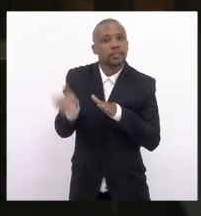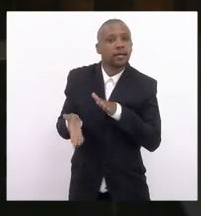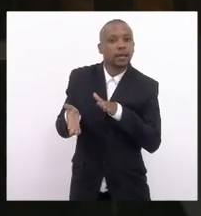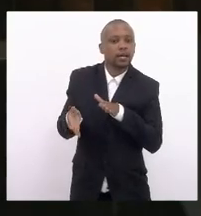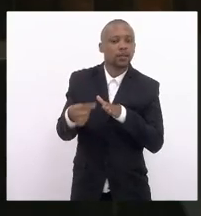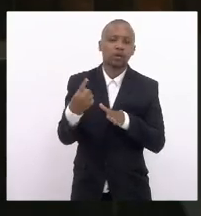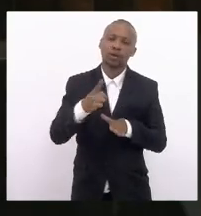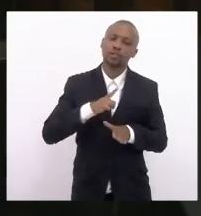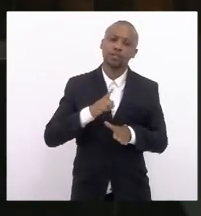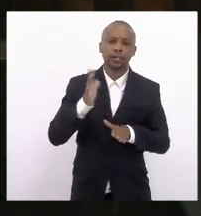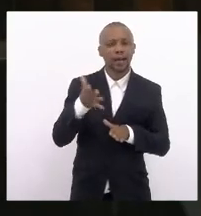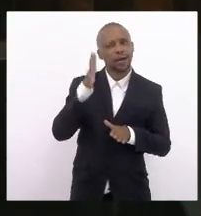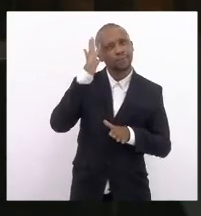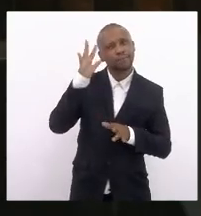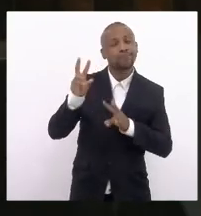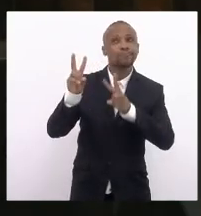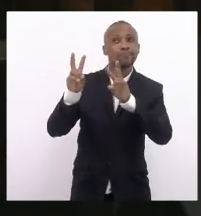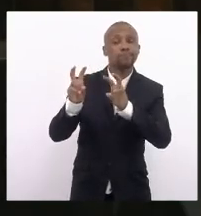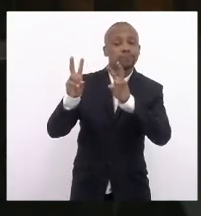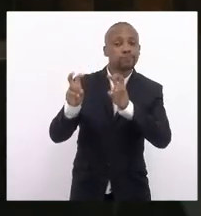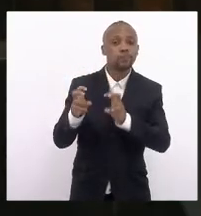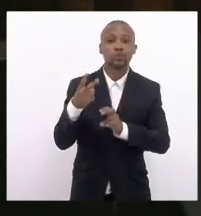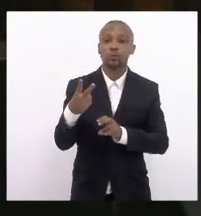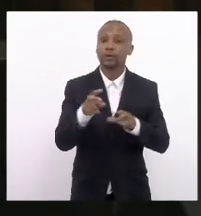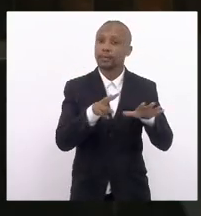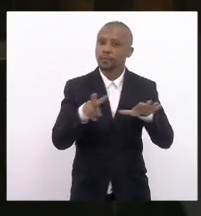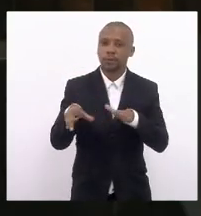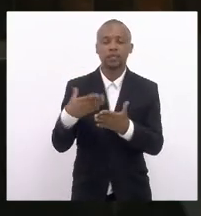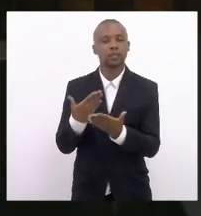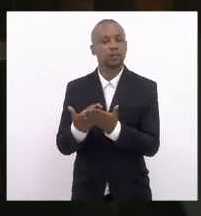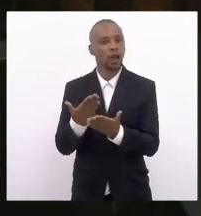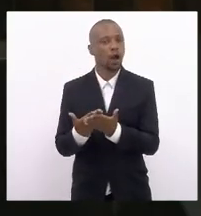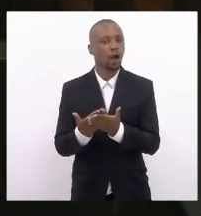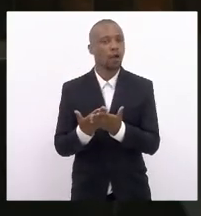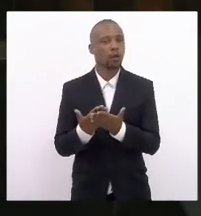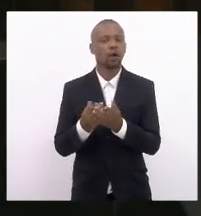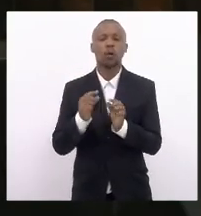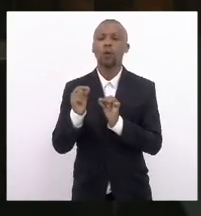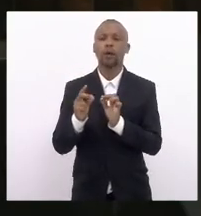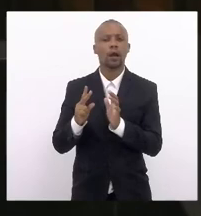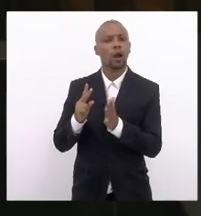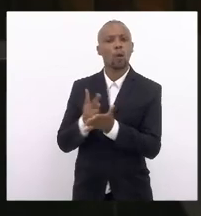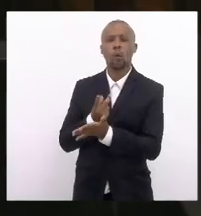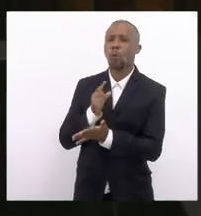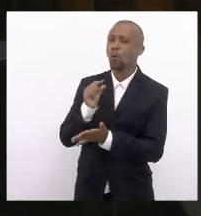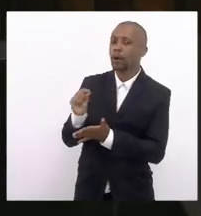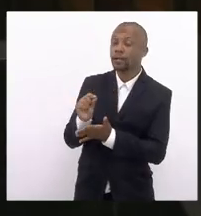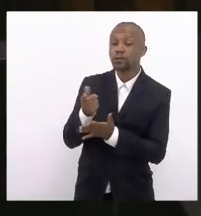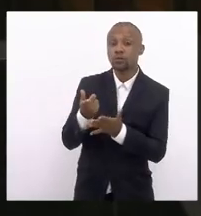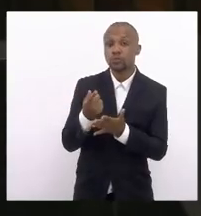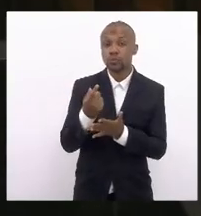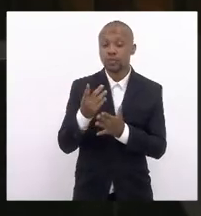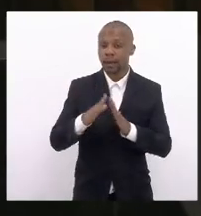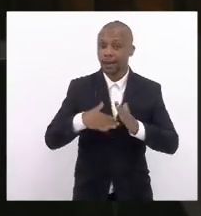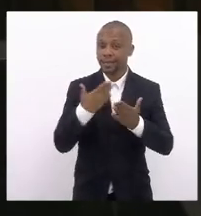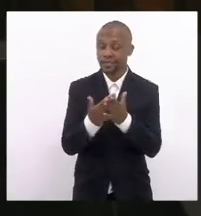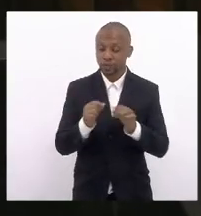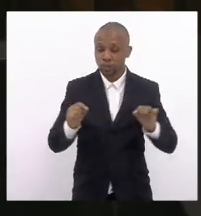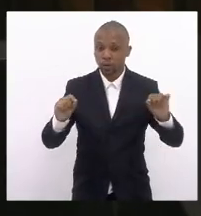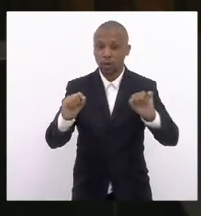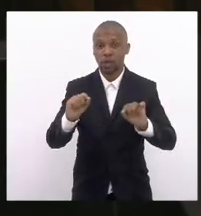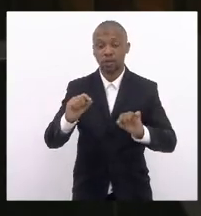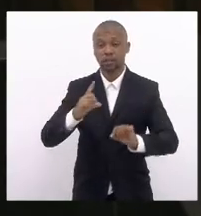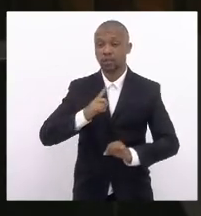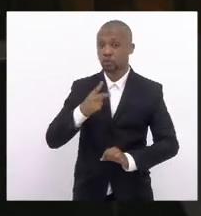tese, 2 semanas de aula. O que aconteceu? As escolas estão há 2 semanas sem